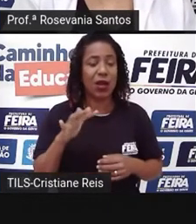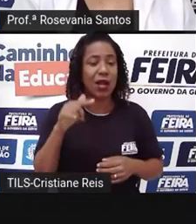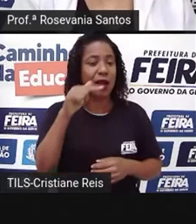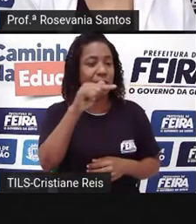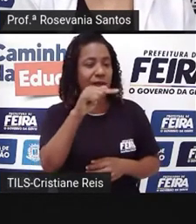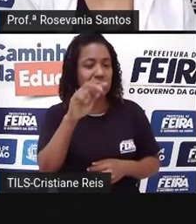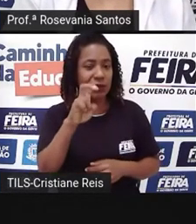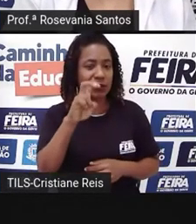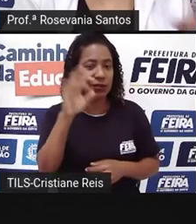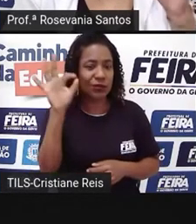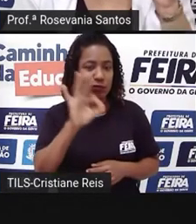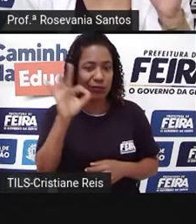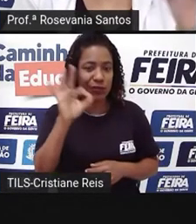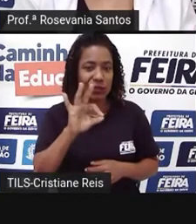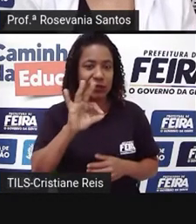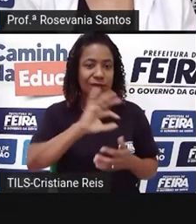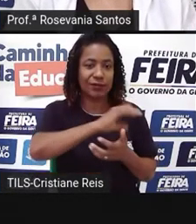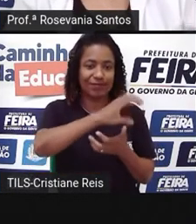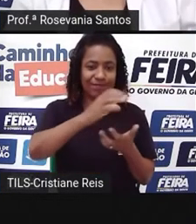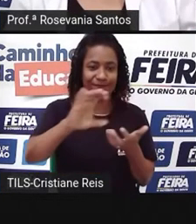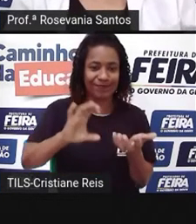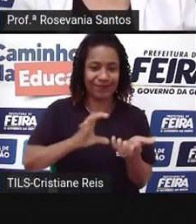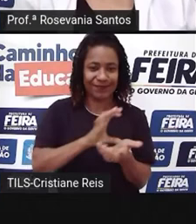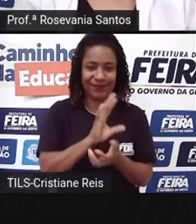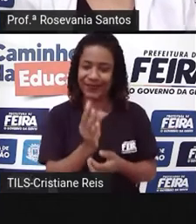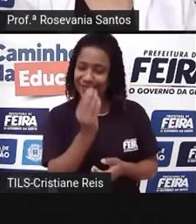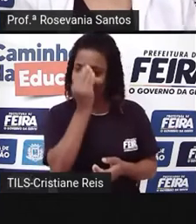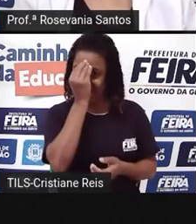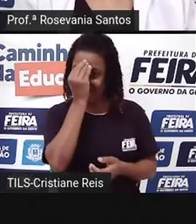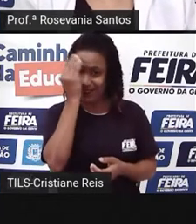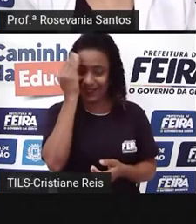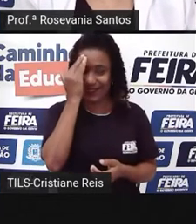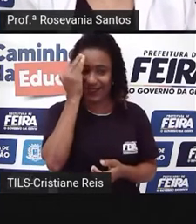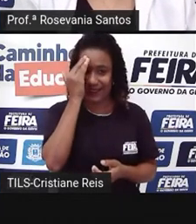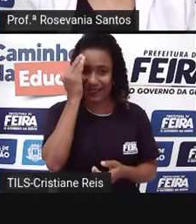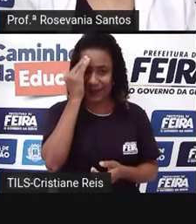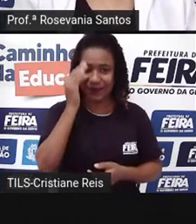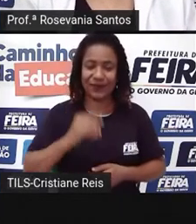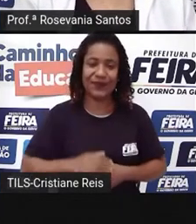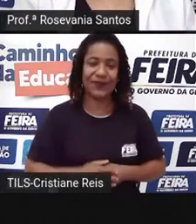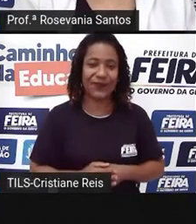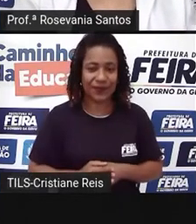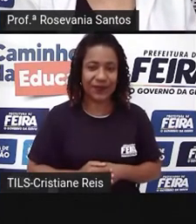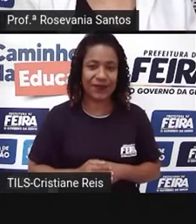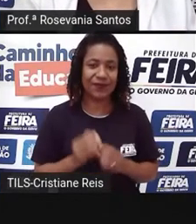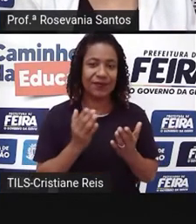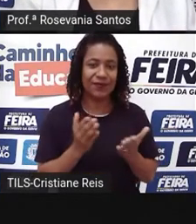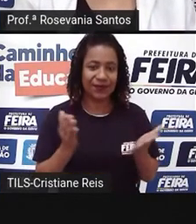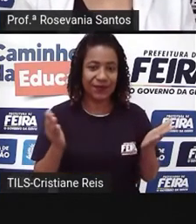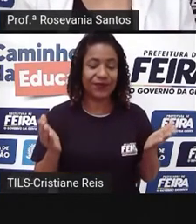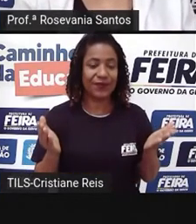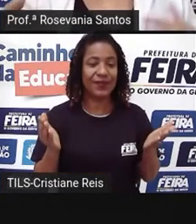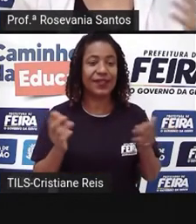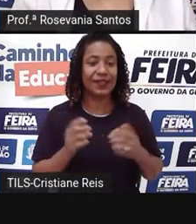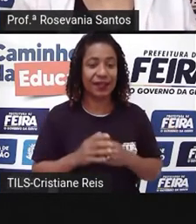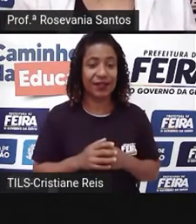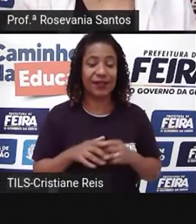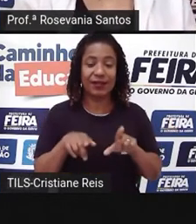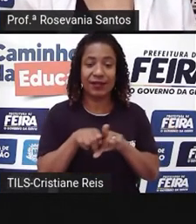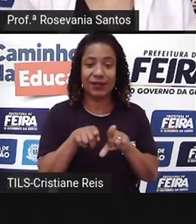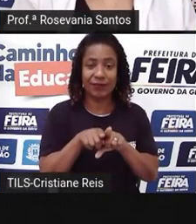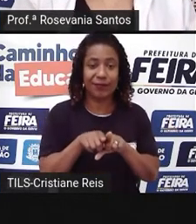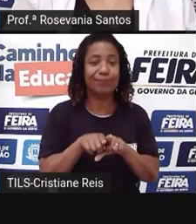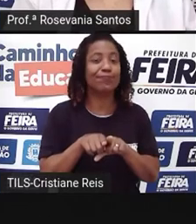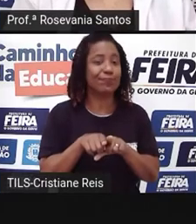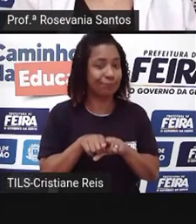do continente. Então, espero que tenha ficado, né, certinho aí para vocês. Aqui, né, como eu disse, tem uma variação